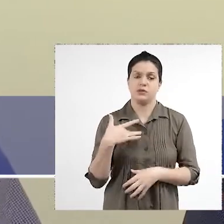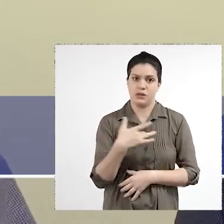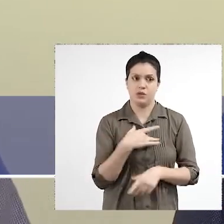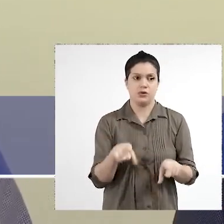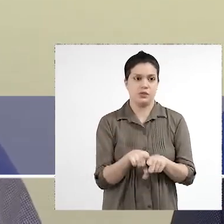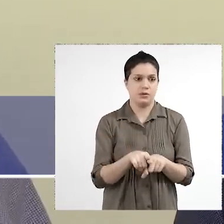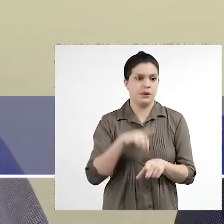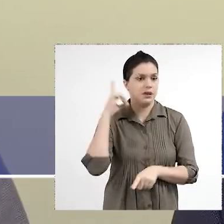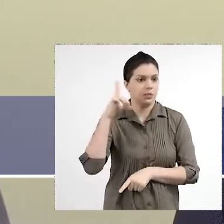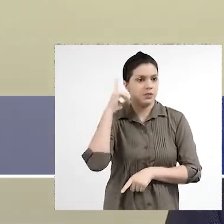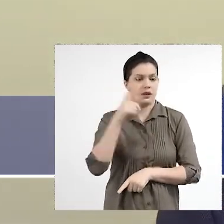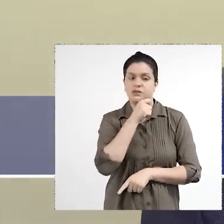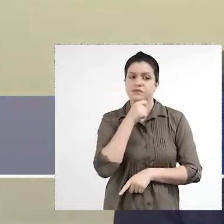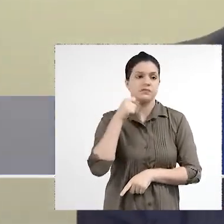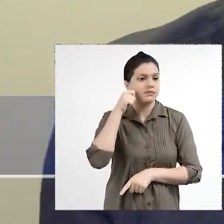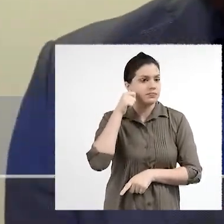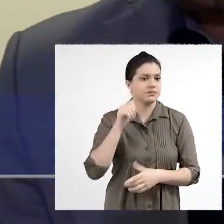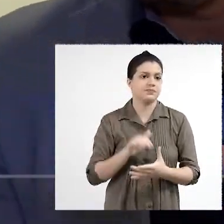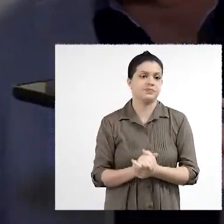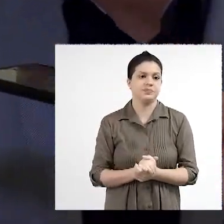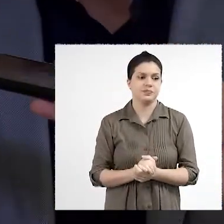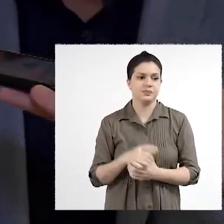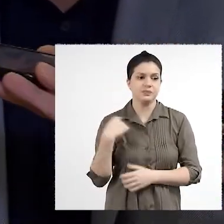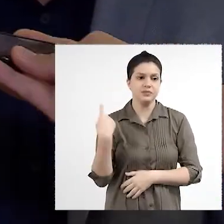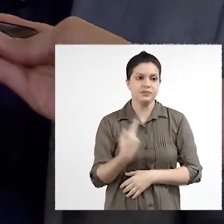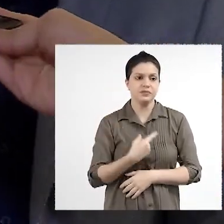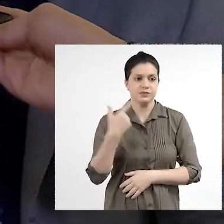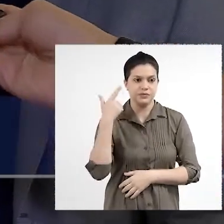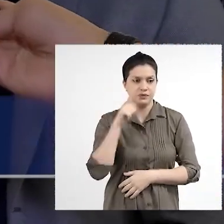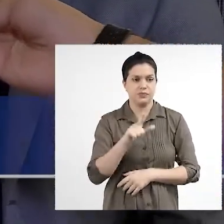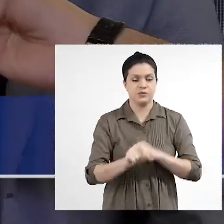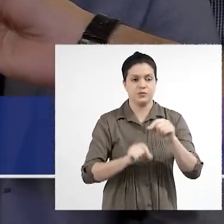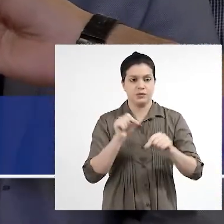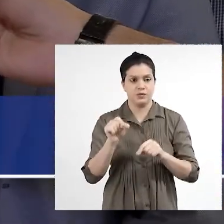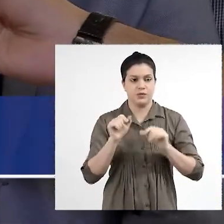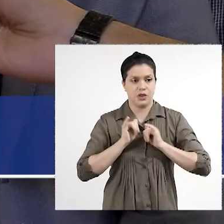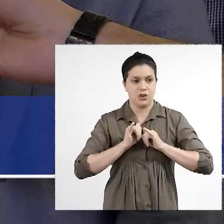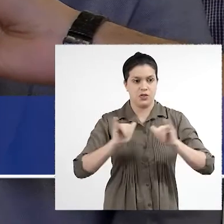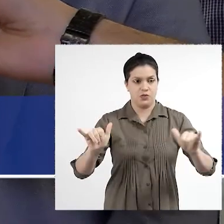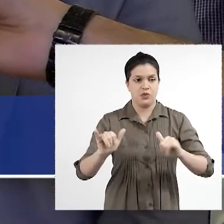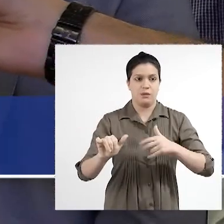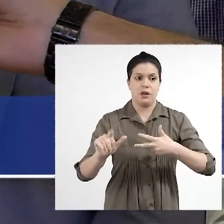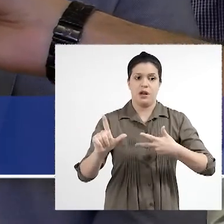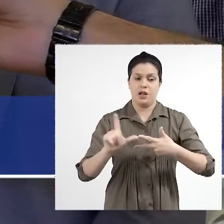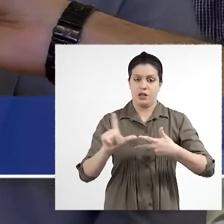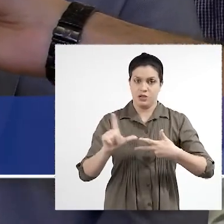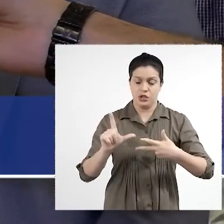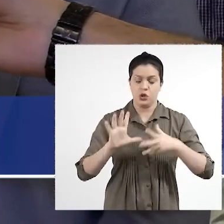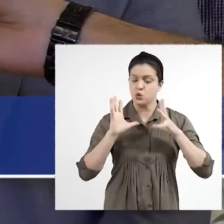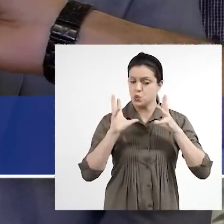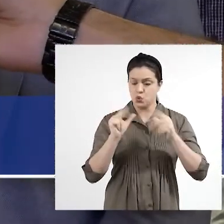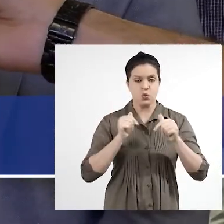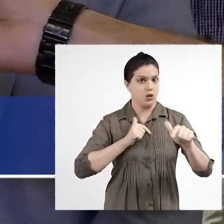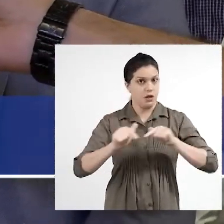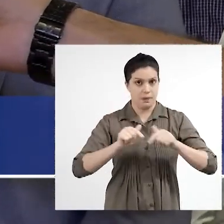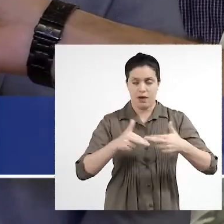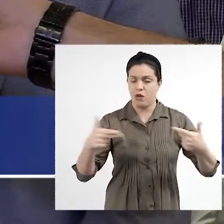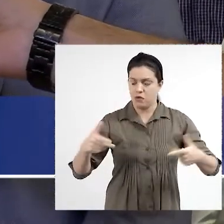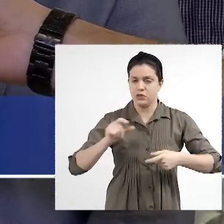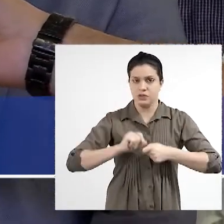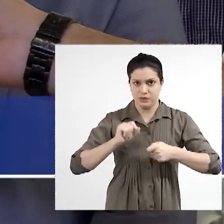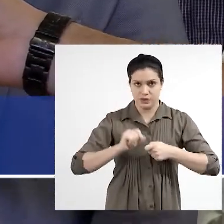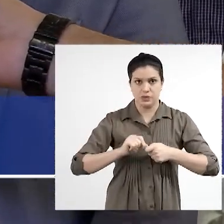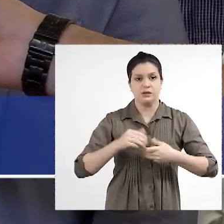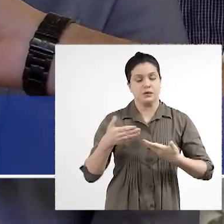Comissão de Saúde, aqui deputado Vaz, deputado Lucas de Lima, para que a gente pudesse repassar ao Legislativo todas as medidas que nós